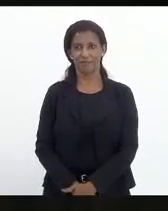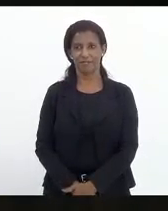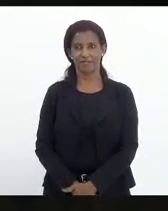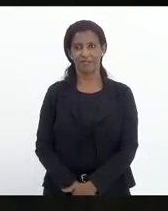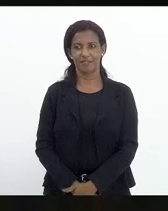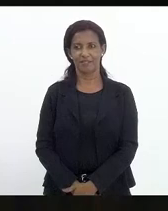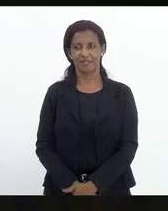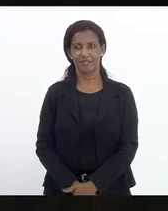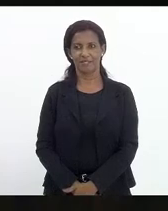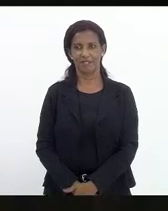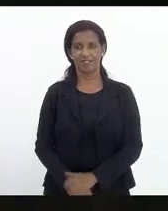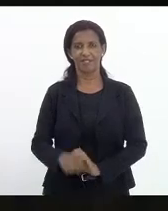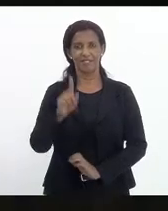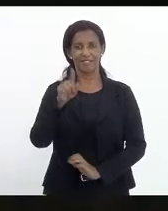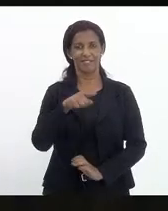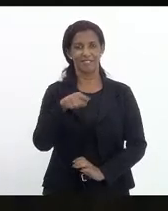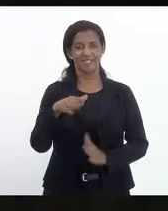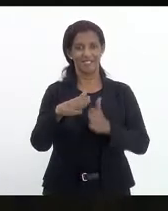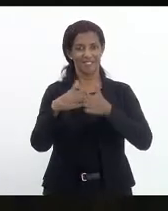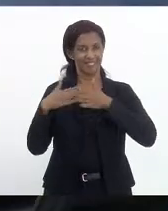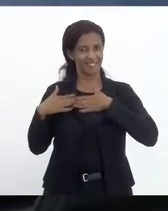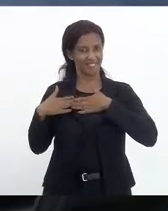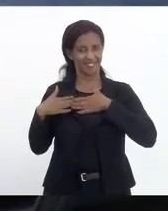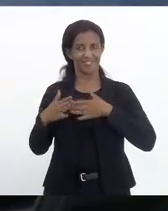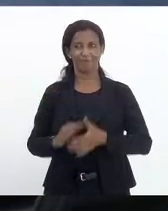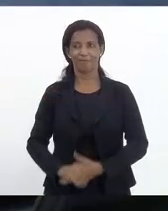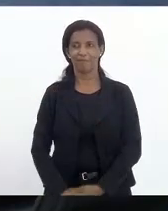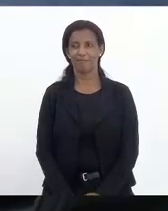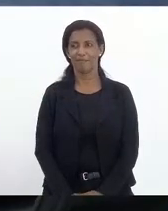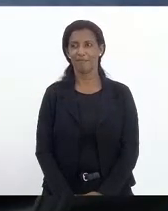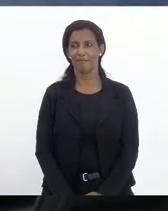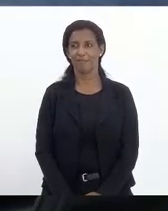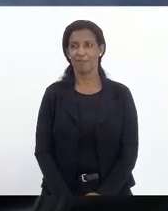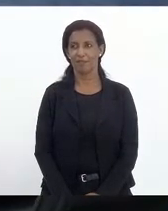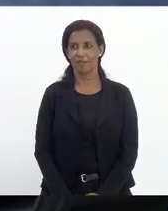é que está as coisas está suspensa a sessão